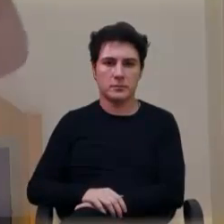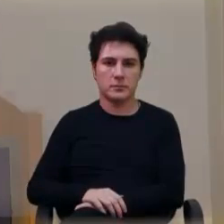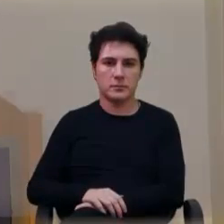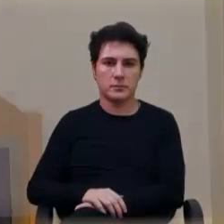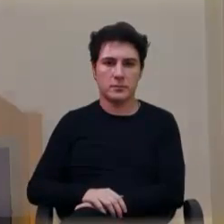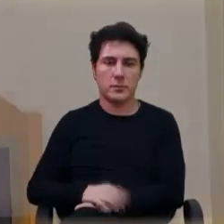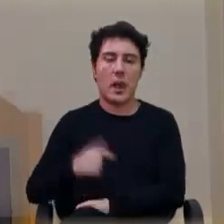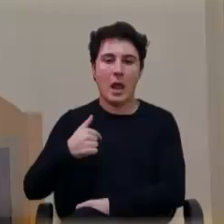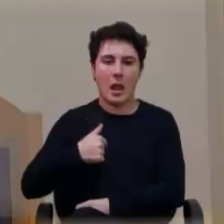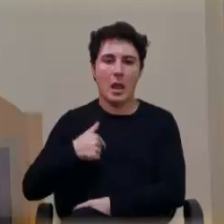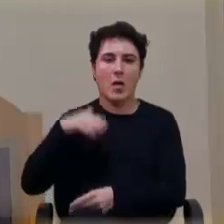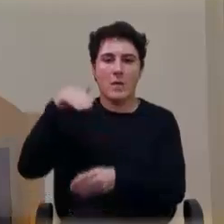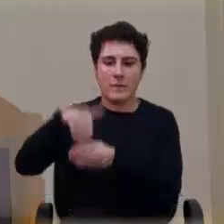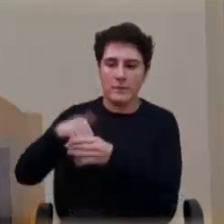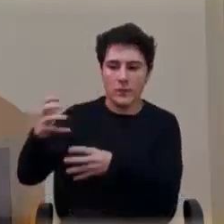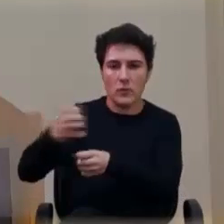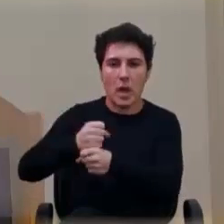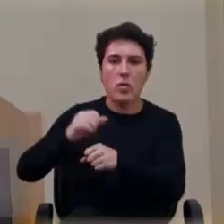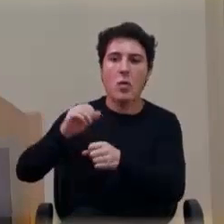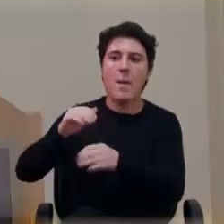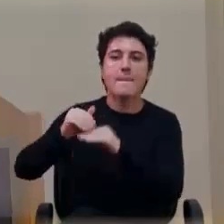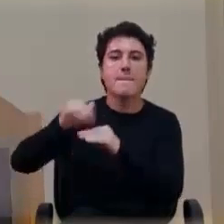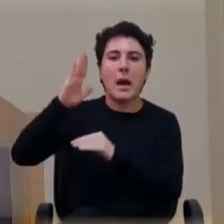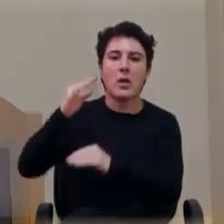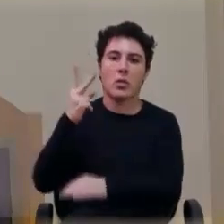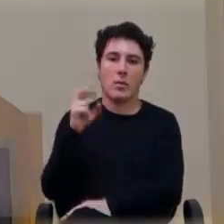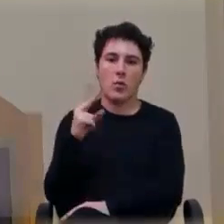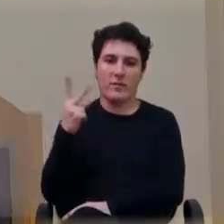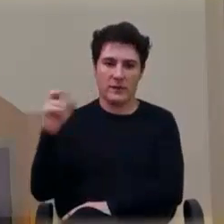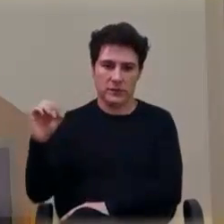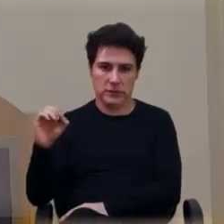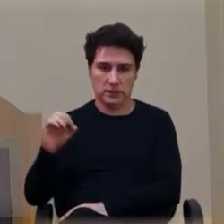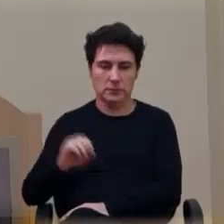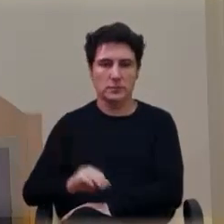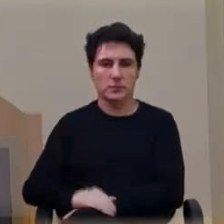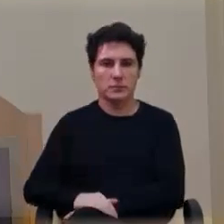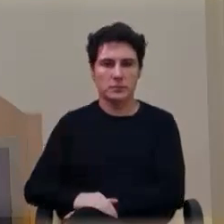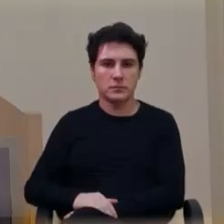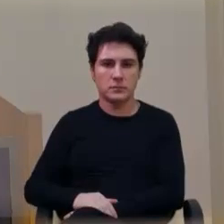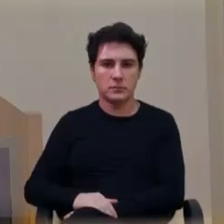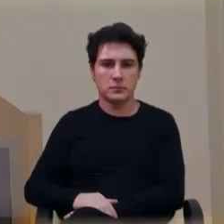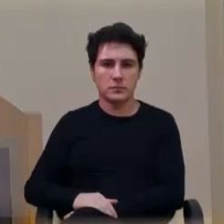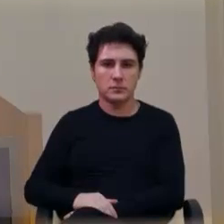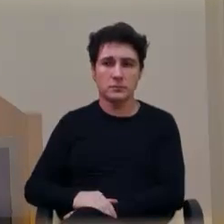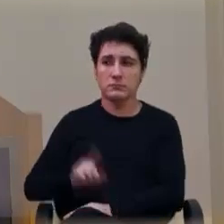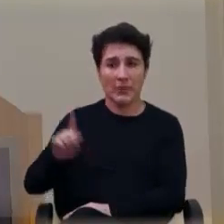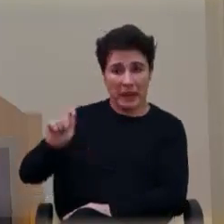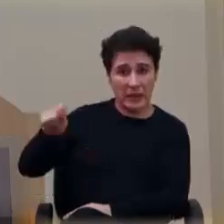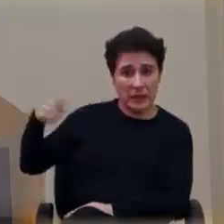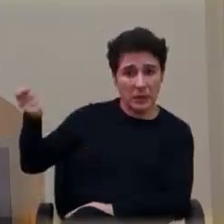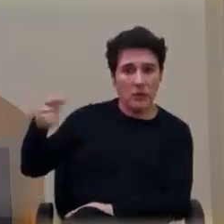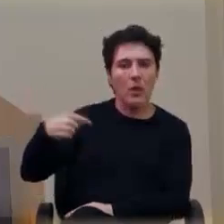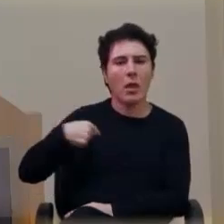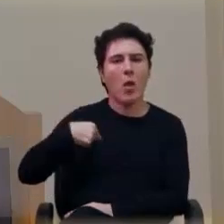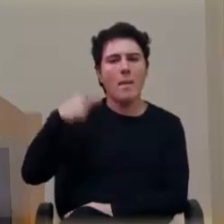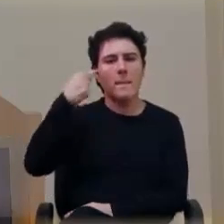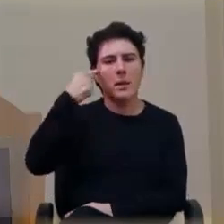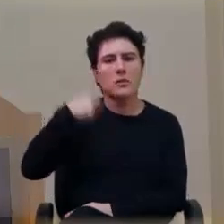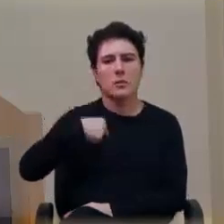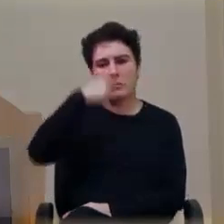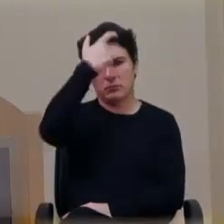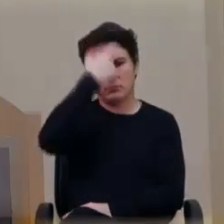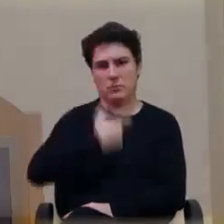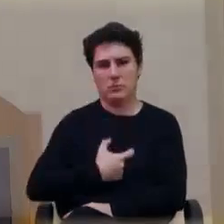a releitura a vereadora mais votada da cidade em 2020 e isso é o que eu penso que eu